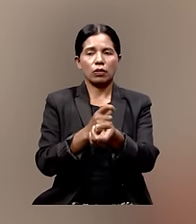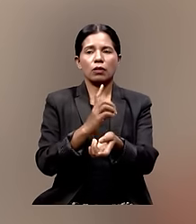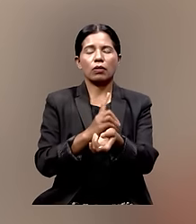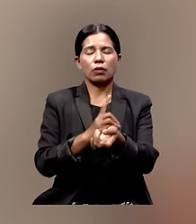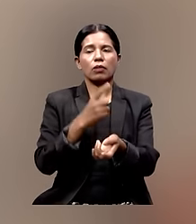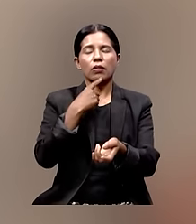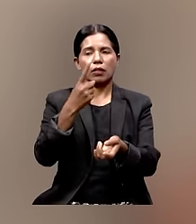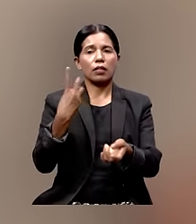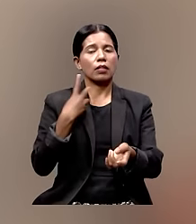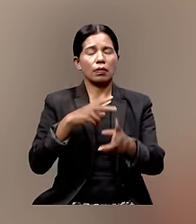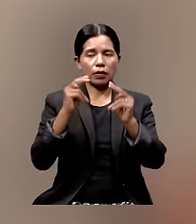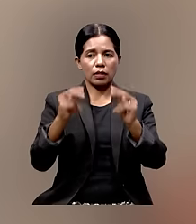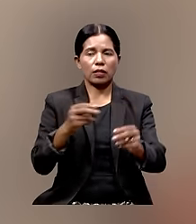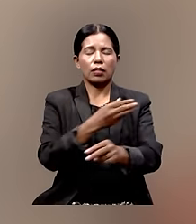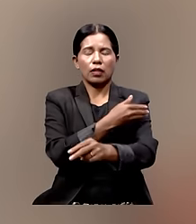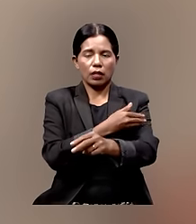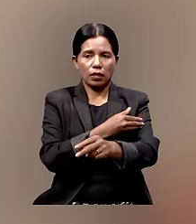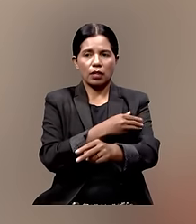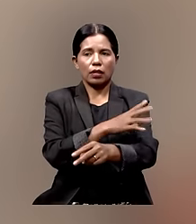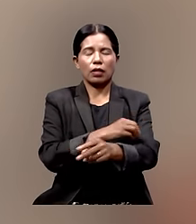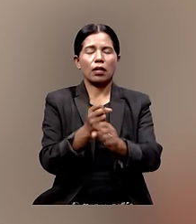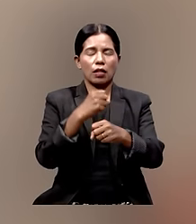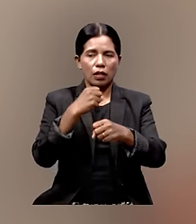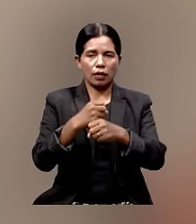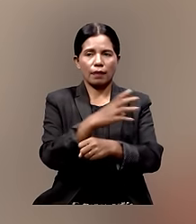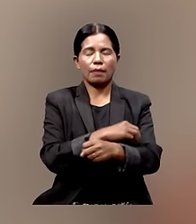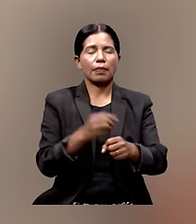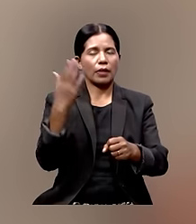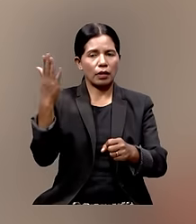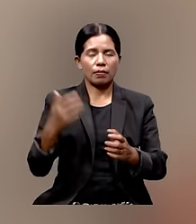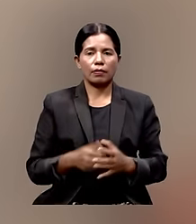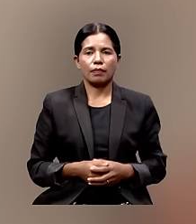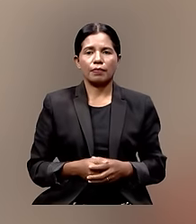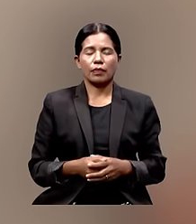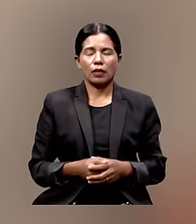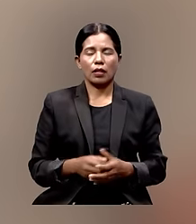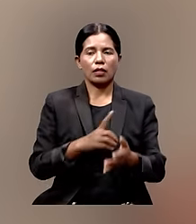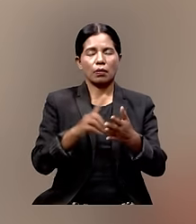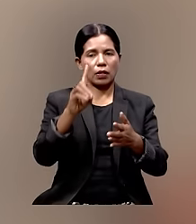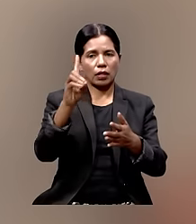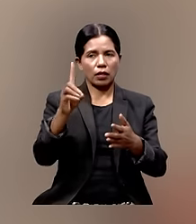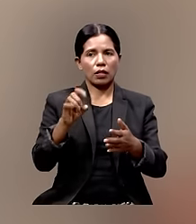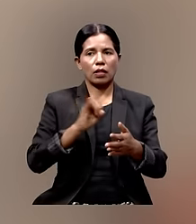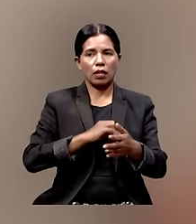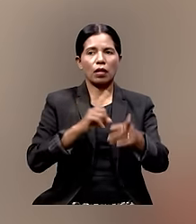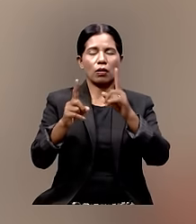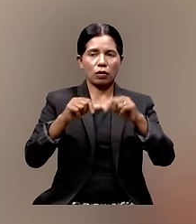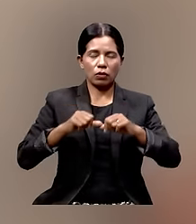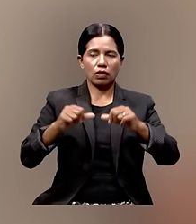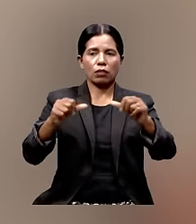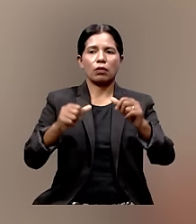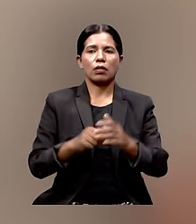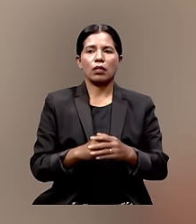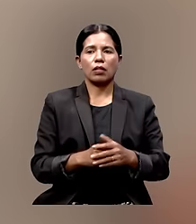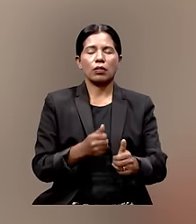ita precisa hein ni o kane kne maranosmo halo quimioterapia. Tamir neva em dito semana e demo eu confiro com tu na folha